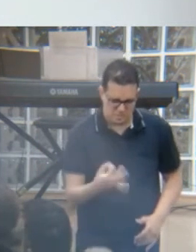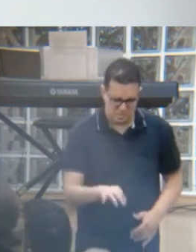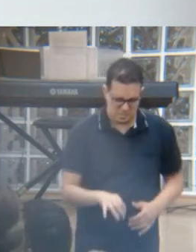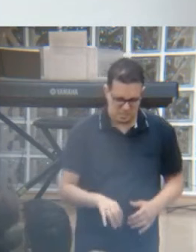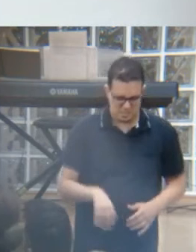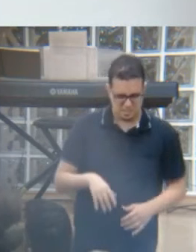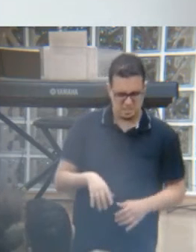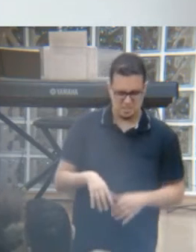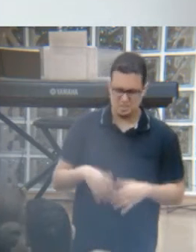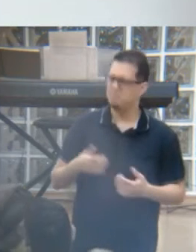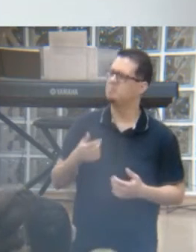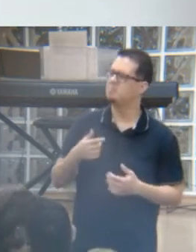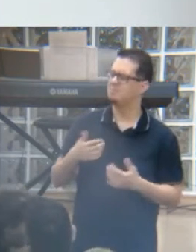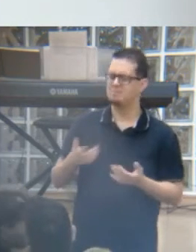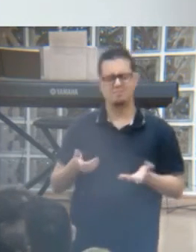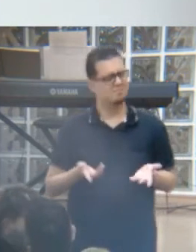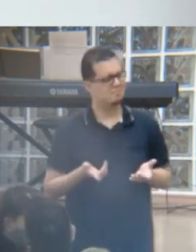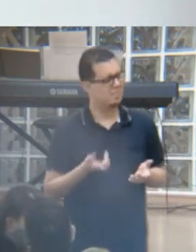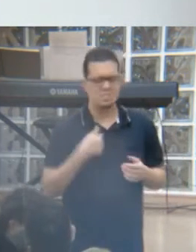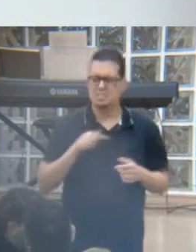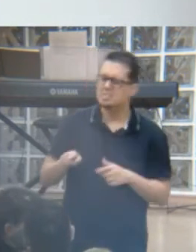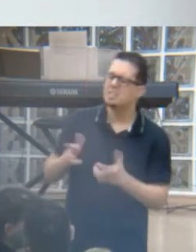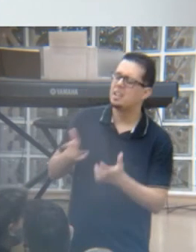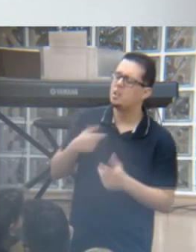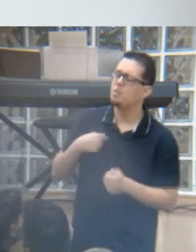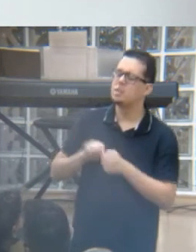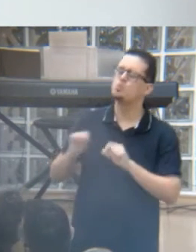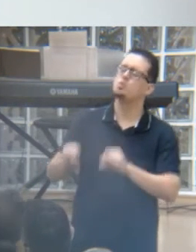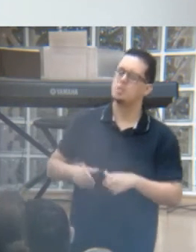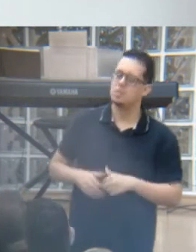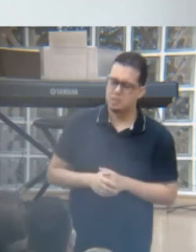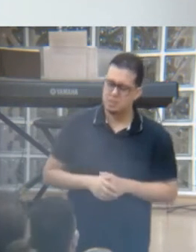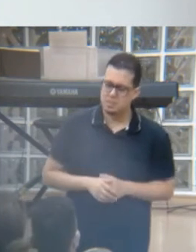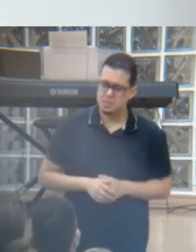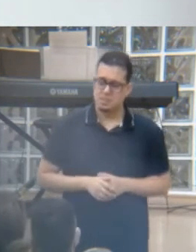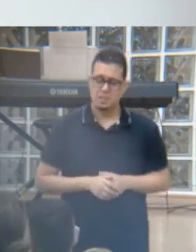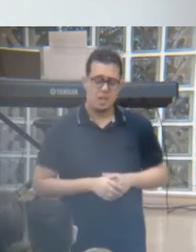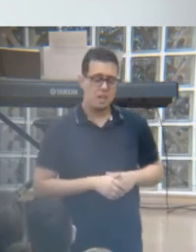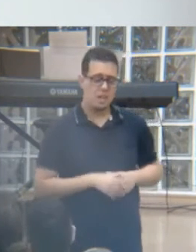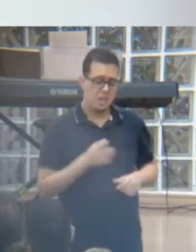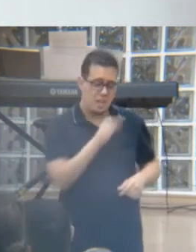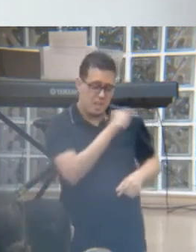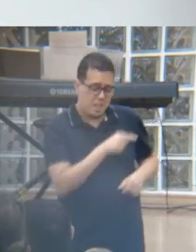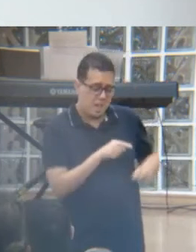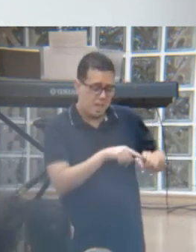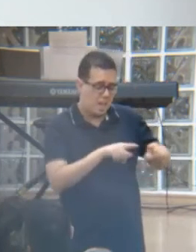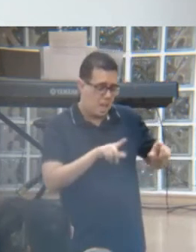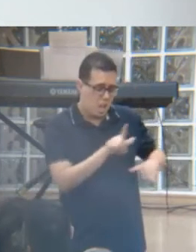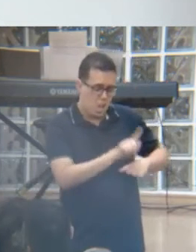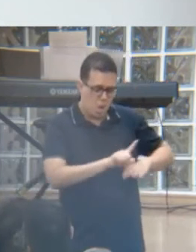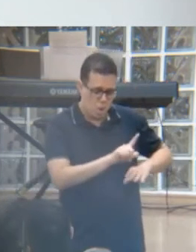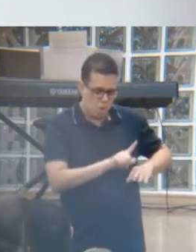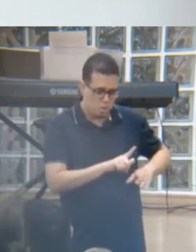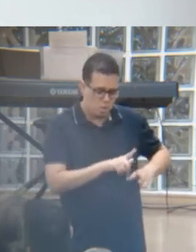Mas amor, o que você quer que eu faça? A loja faliu, não tenho dinheiro, a gente